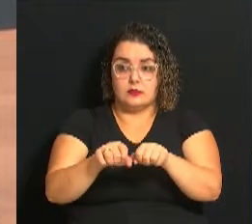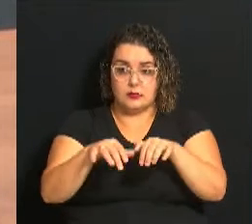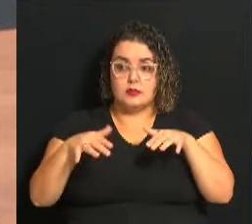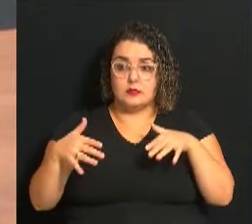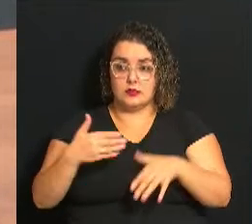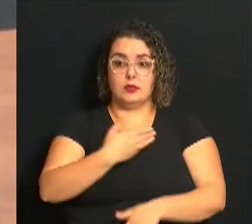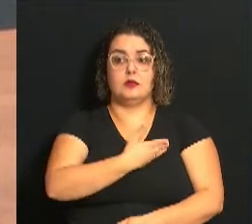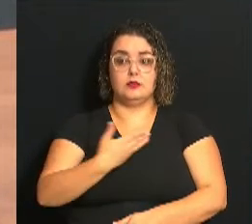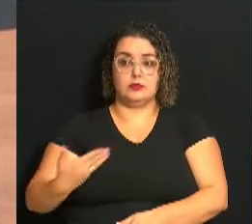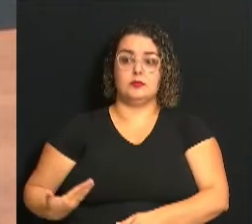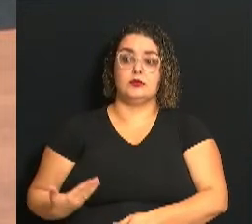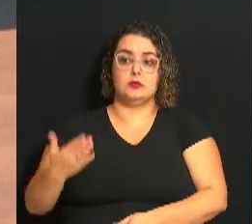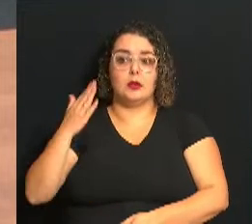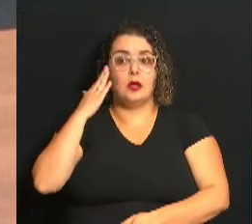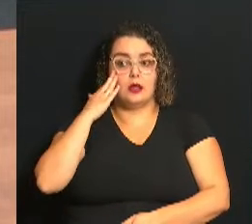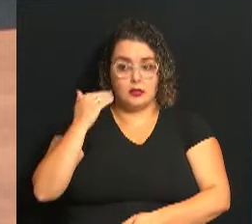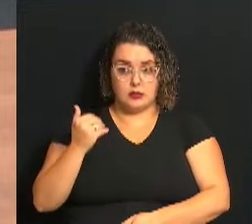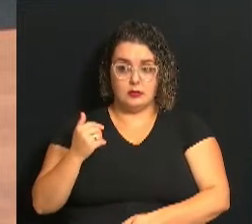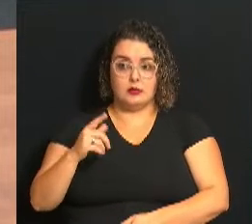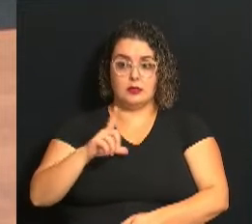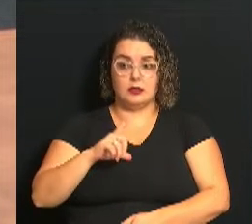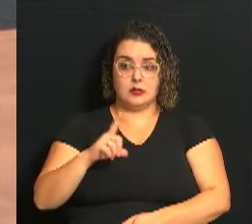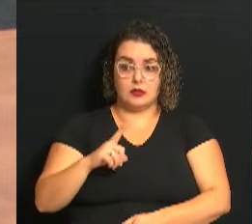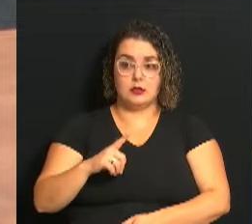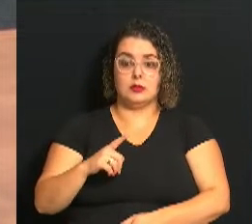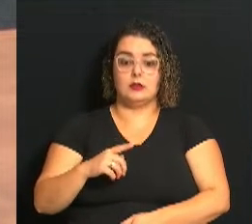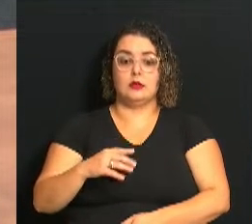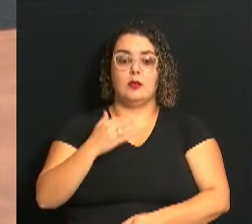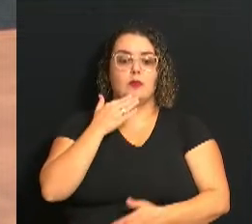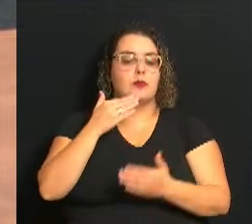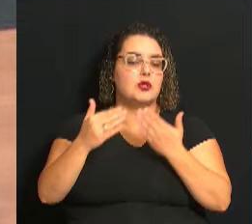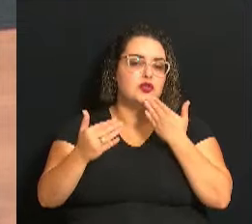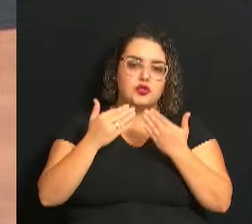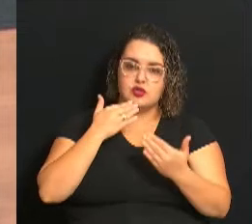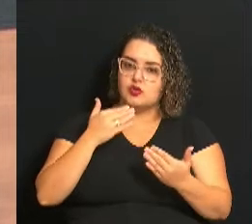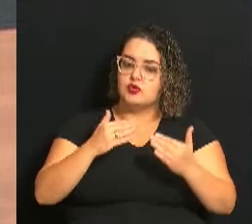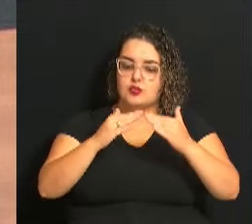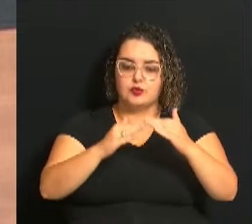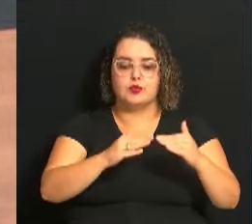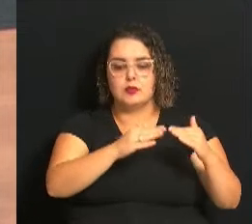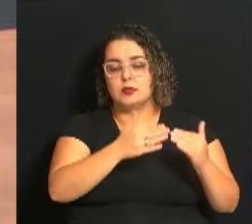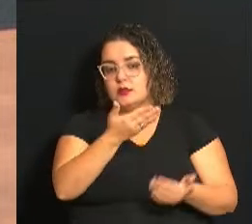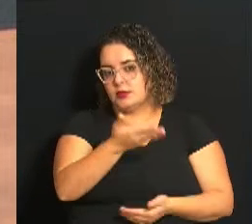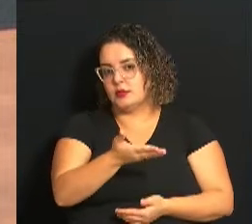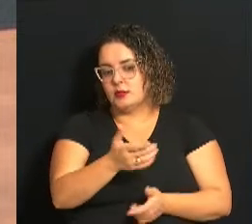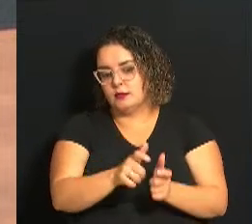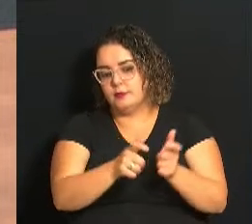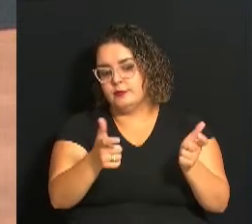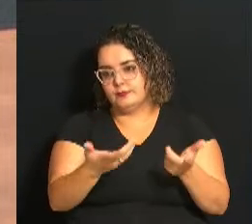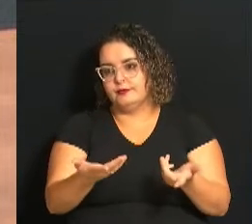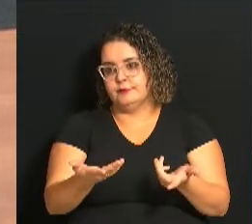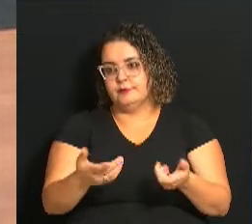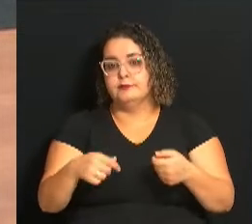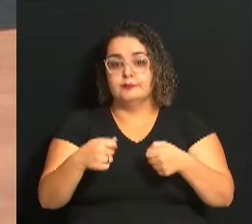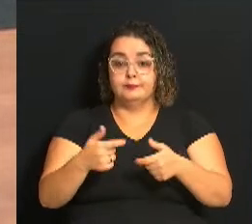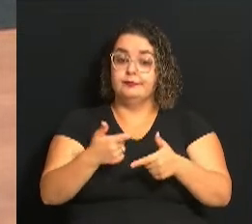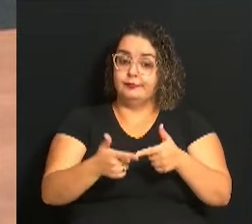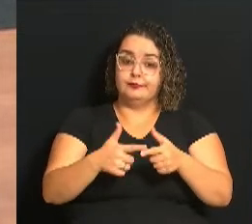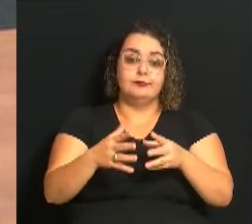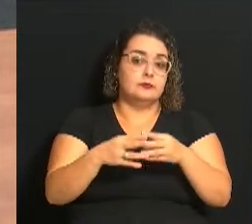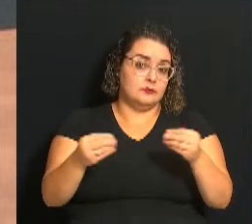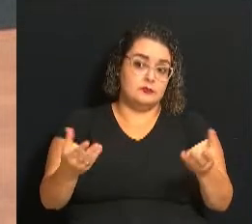públicas. A gente sabe que existe uma carência habitacional grande na região e ela precisa ser equacionada através